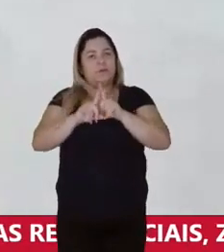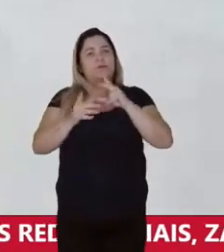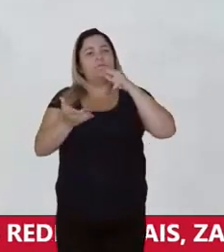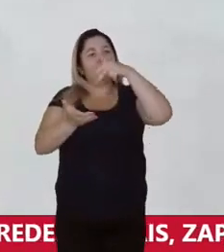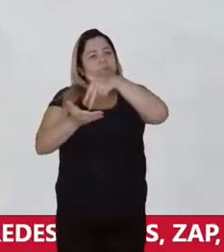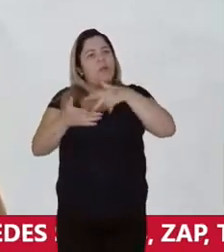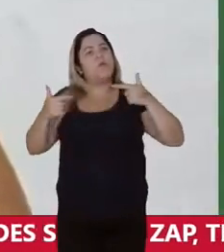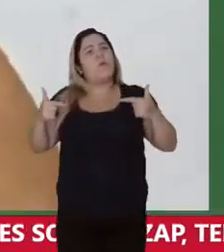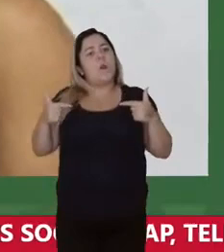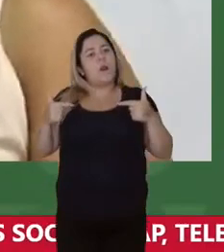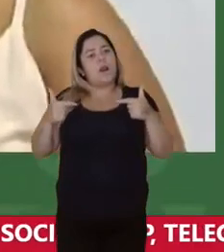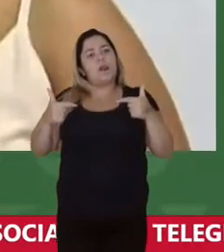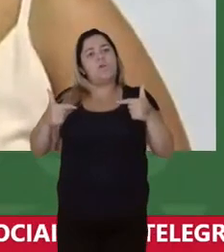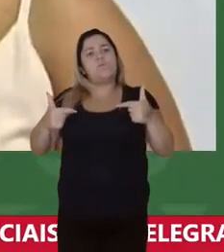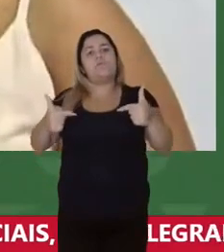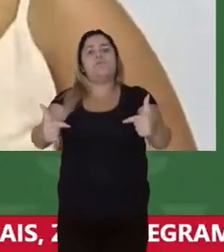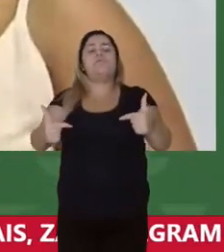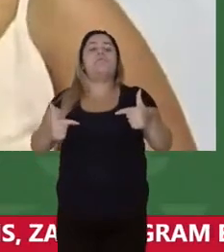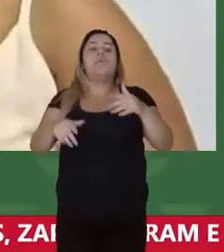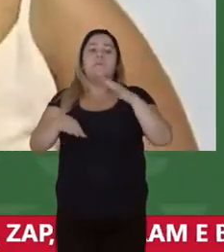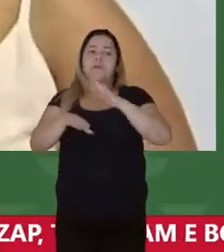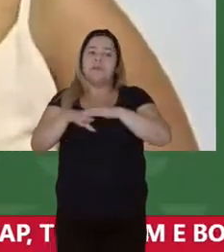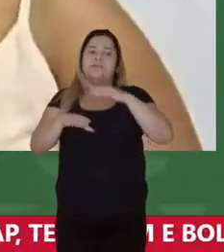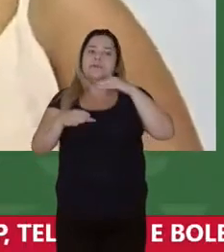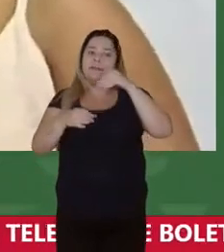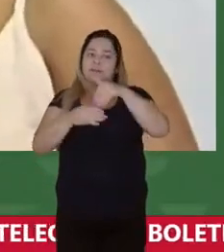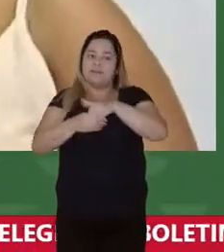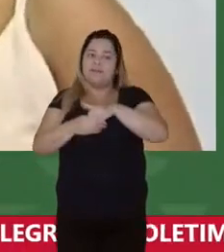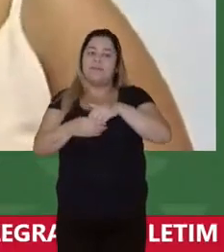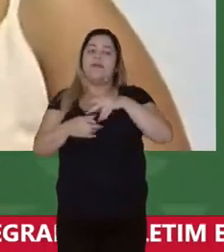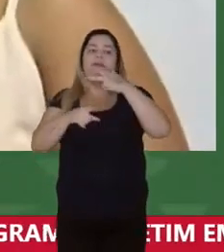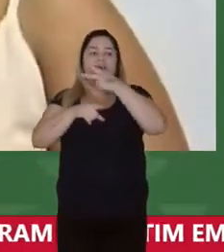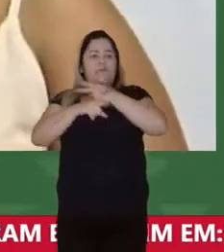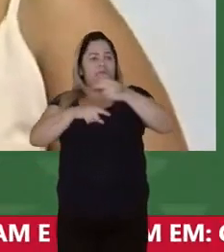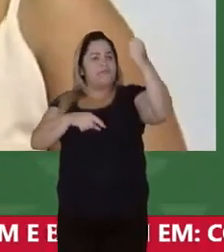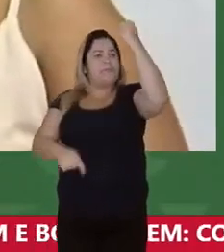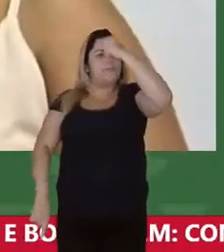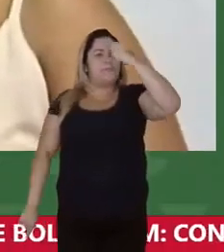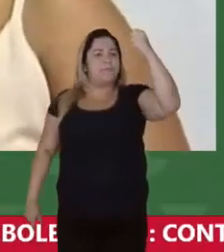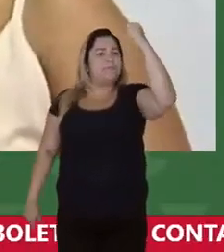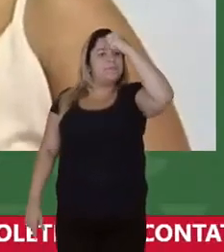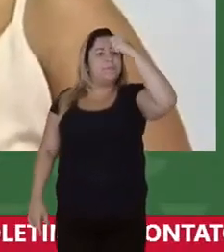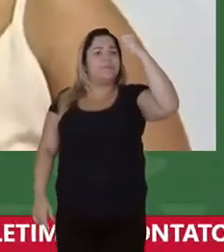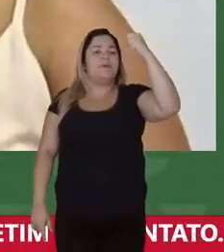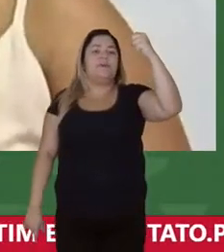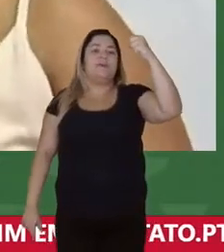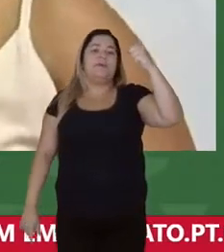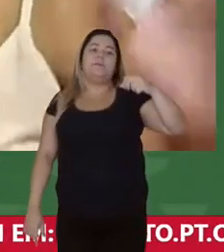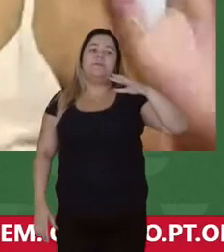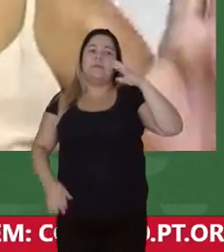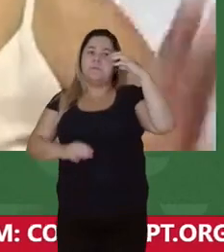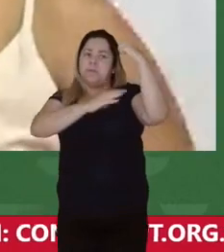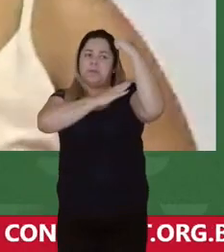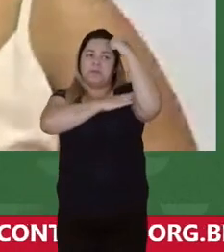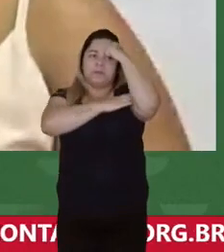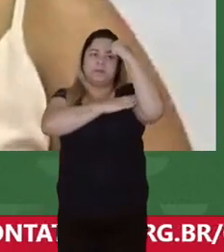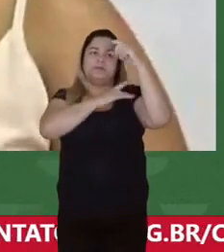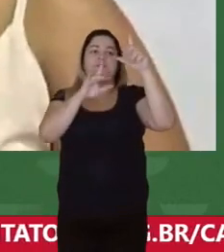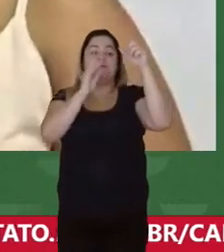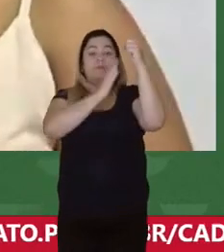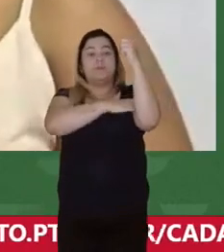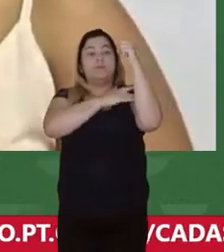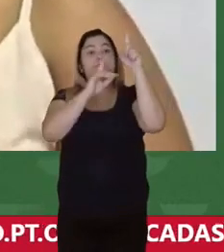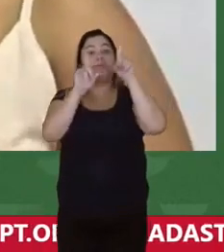e lutando para enfrentar mais uma eleição, a vitória, sem sombra de dúvida, é dessa militância que às vezes a gente